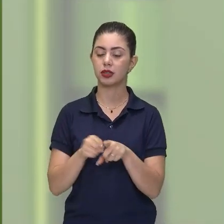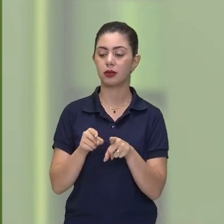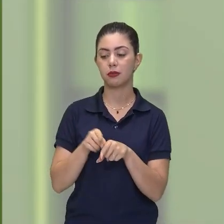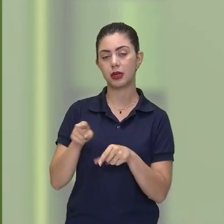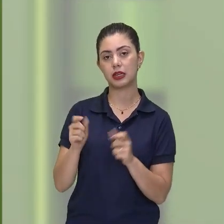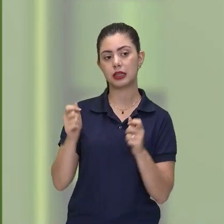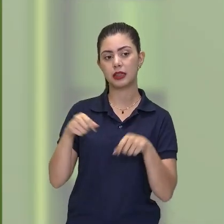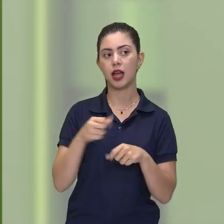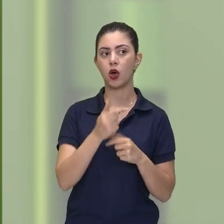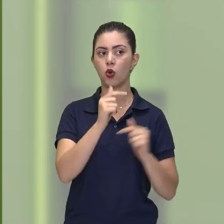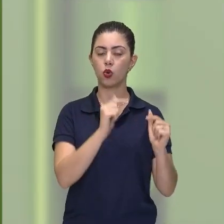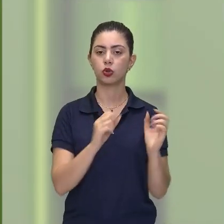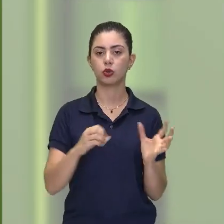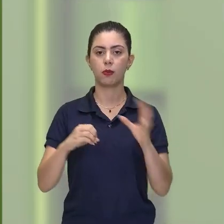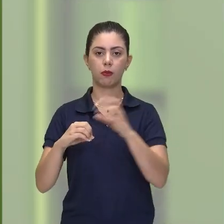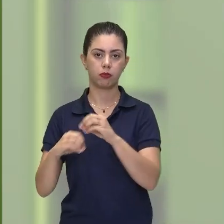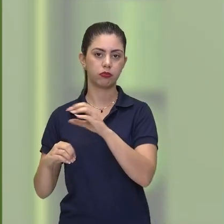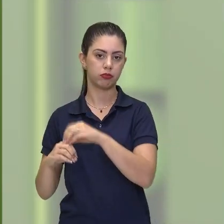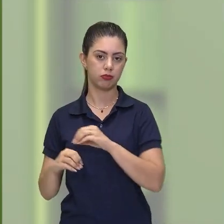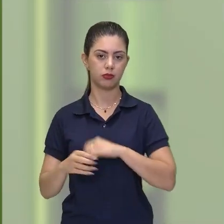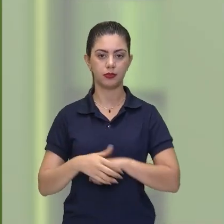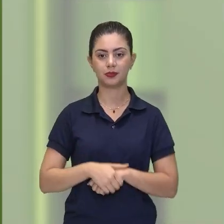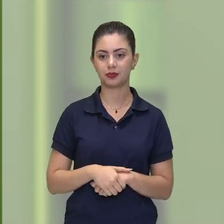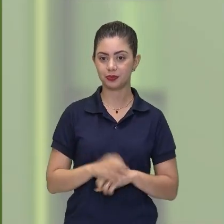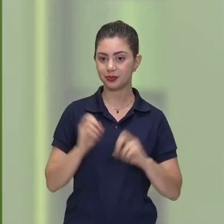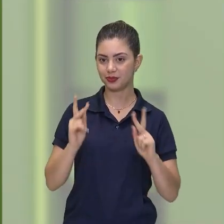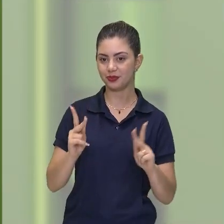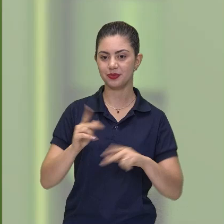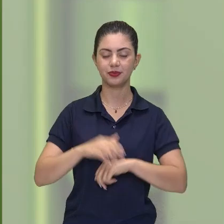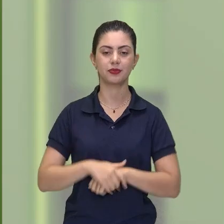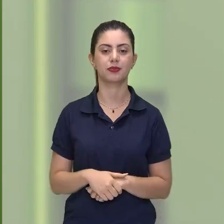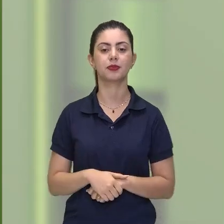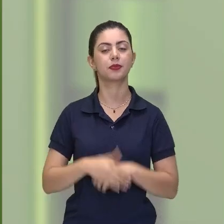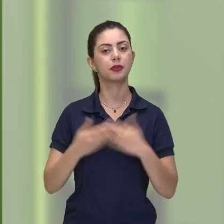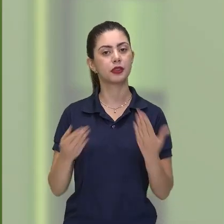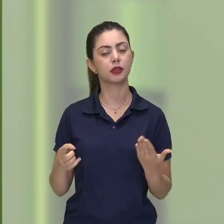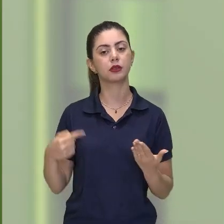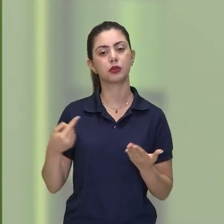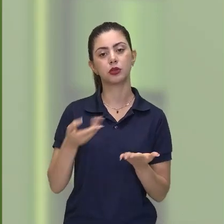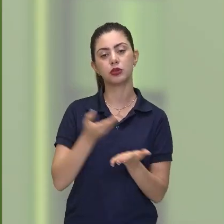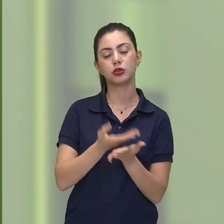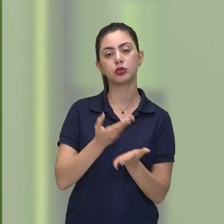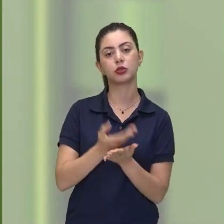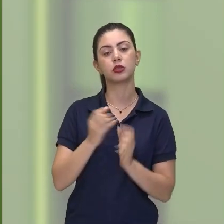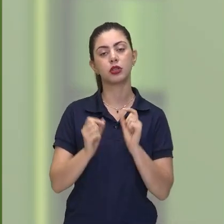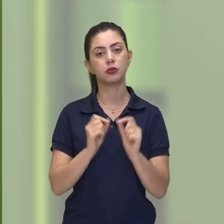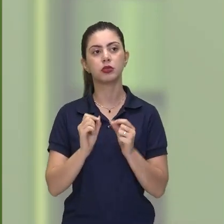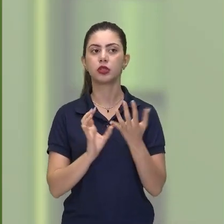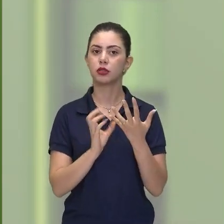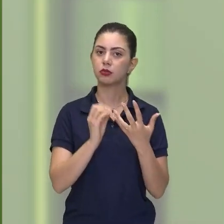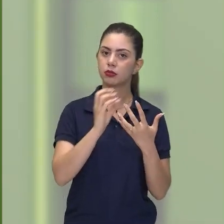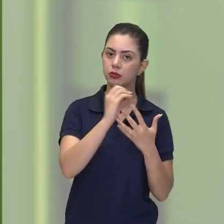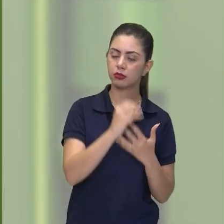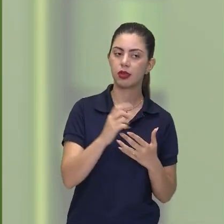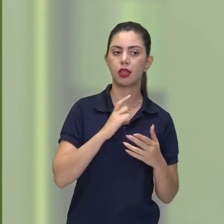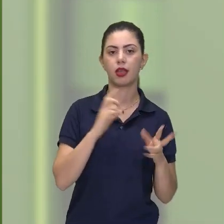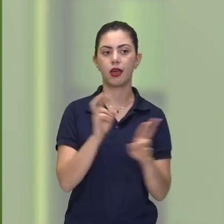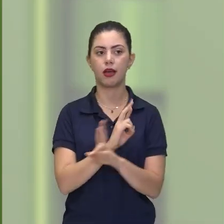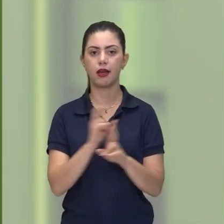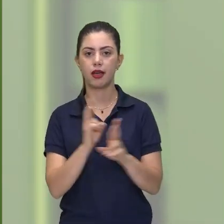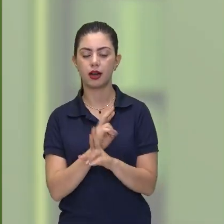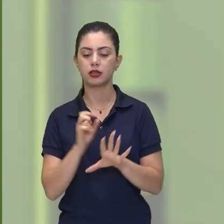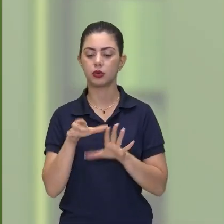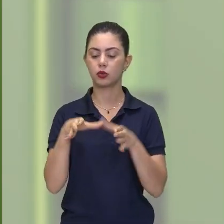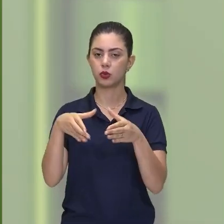alimento para outras espécies, tá bom? E aí, né, nós vimos sobre a cadeia alimentar, vimos a relação da extinção